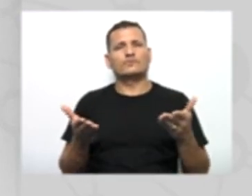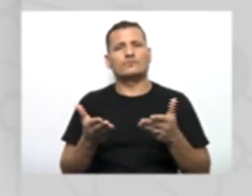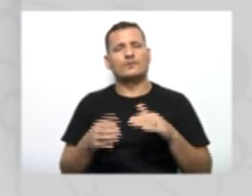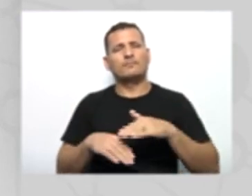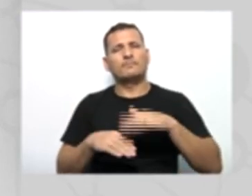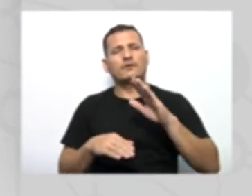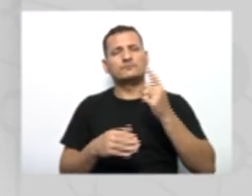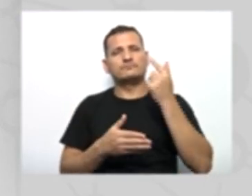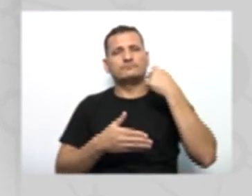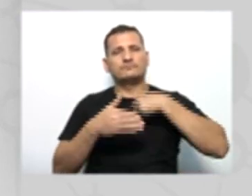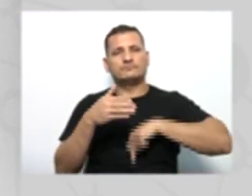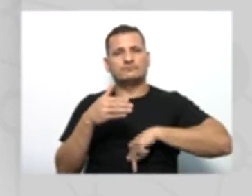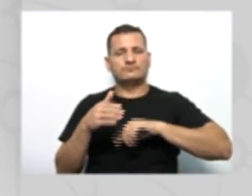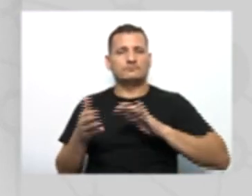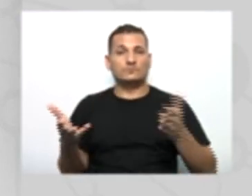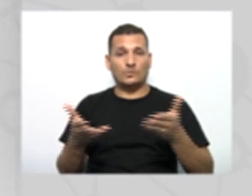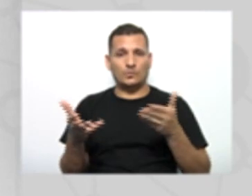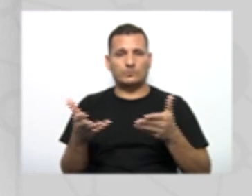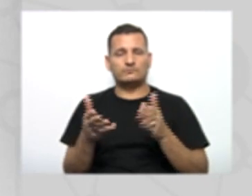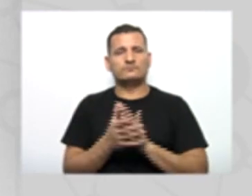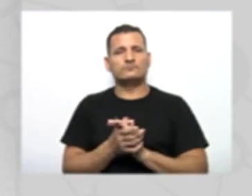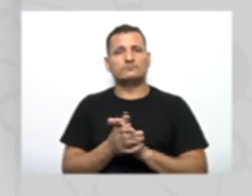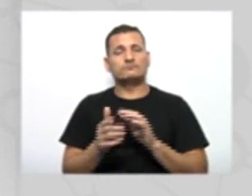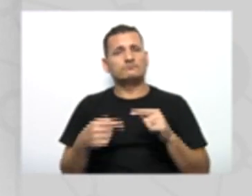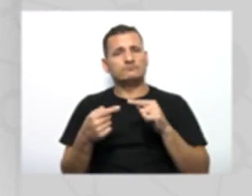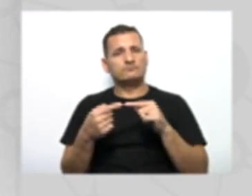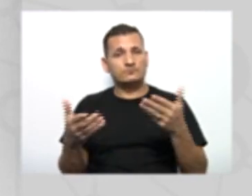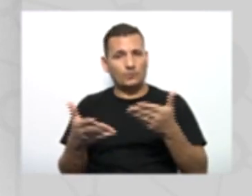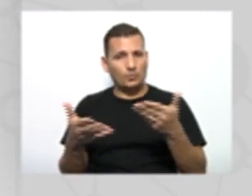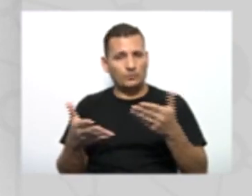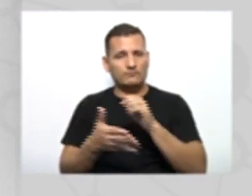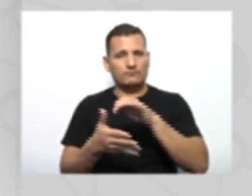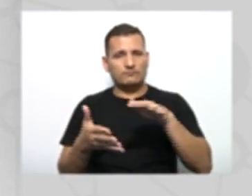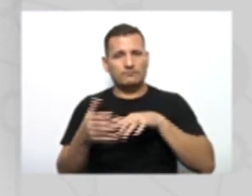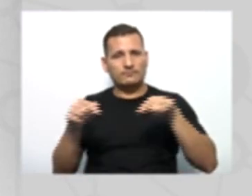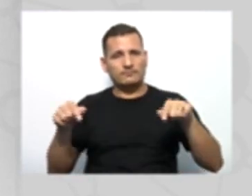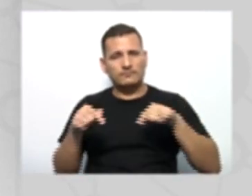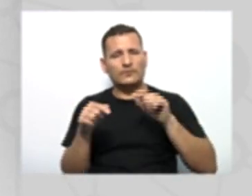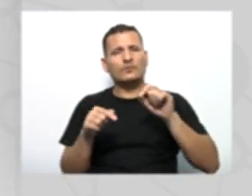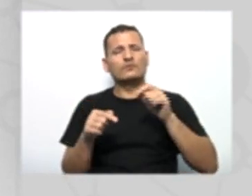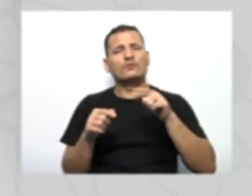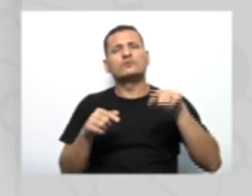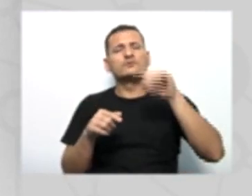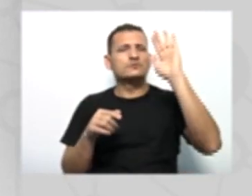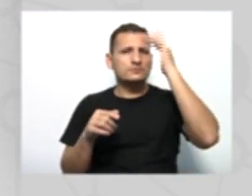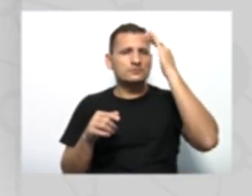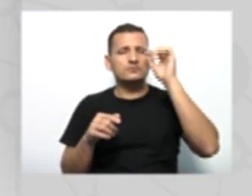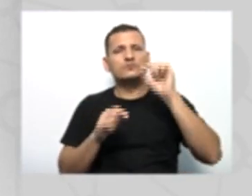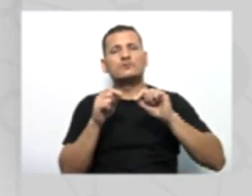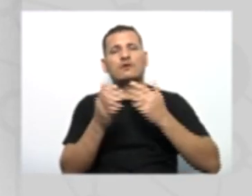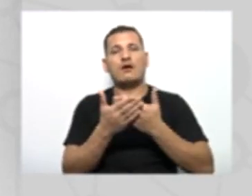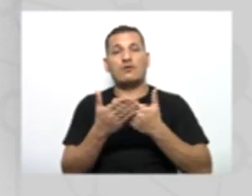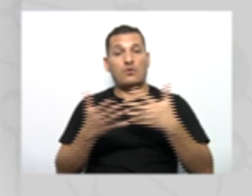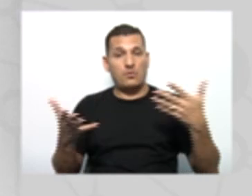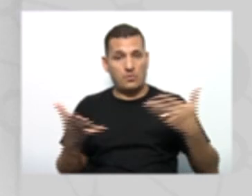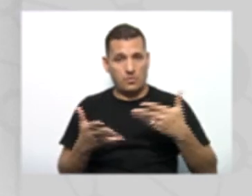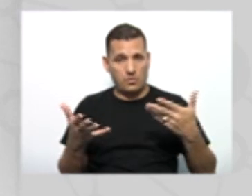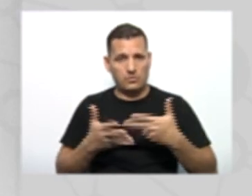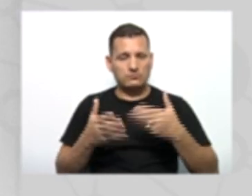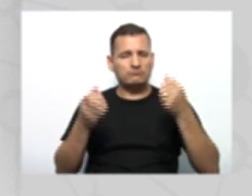sociedade campineira. Então nós achamos que vai ser uma ferramenta extremamente importante para balizar a nossa ação aqui na Câmara e o